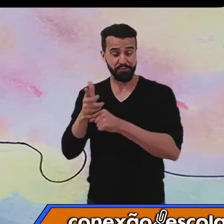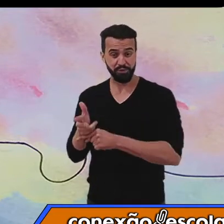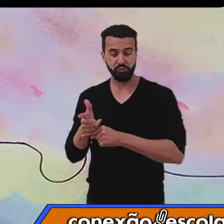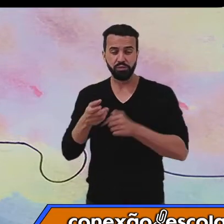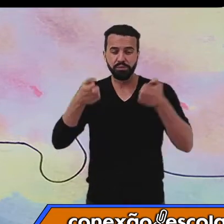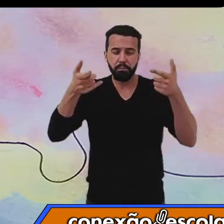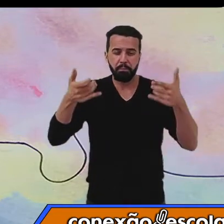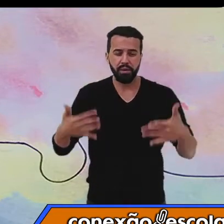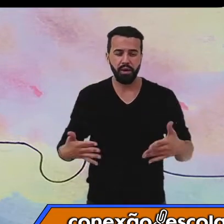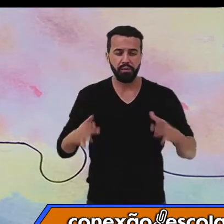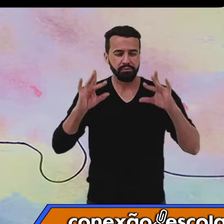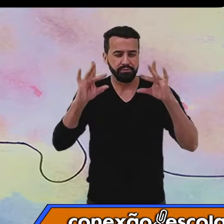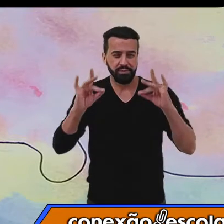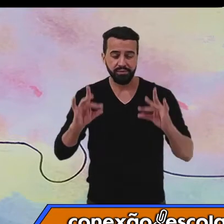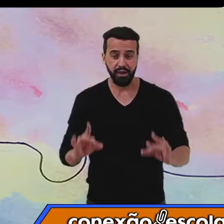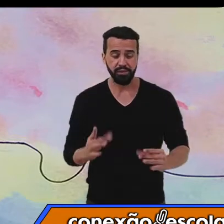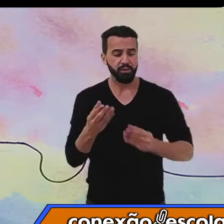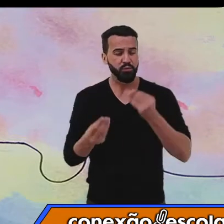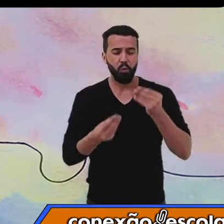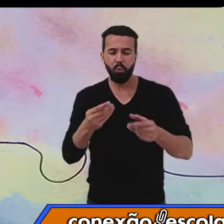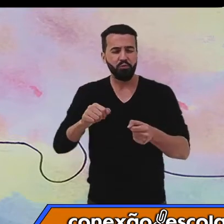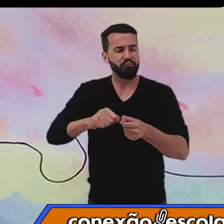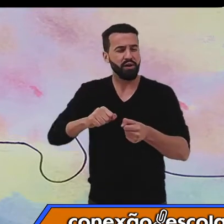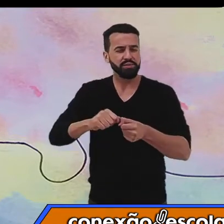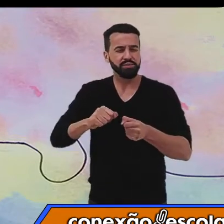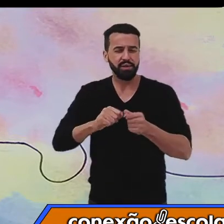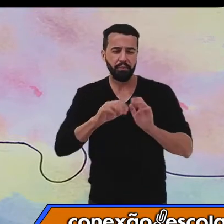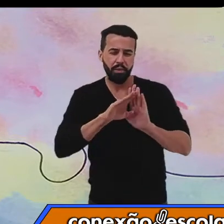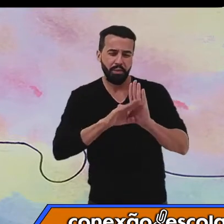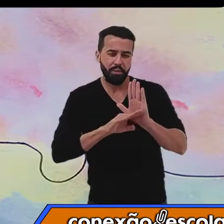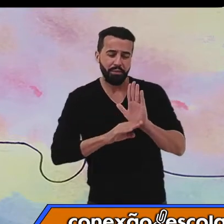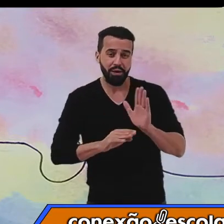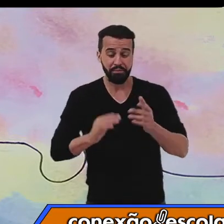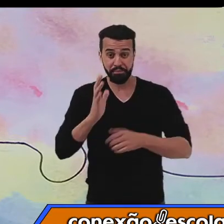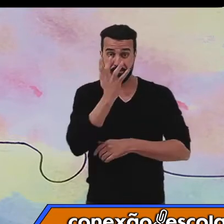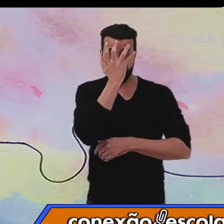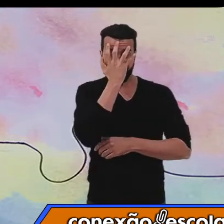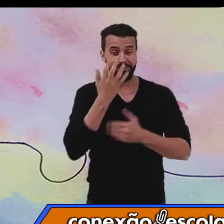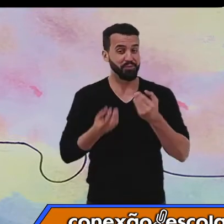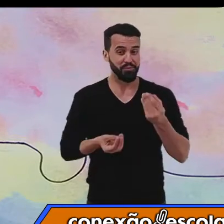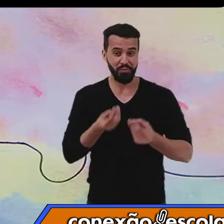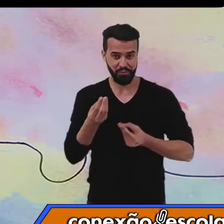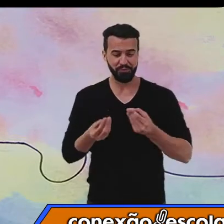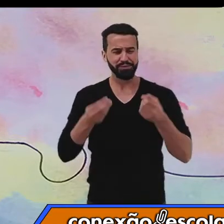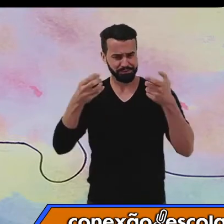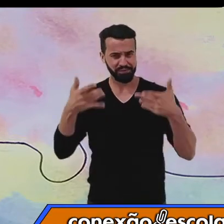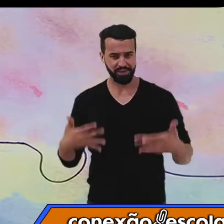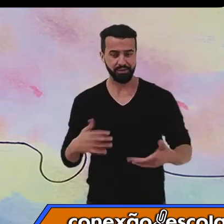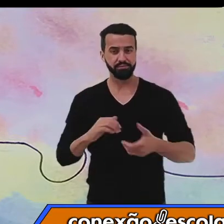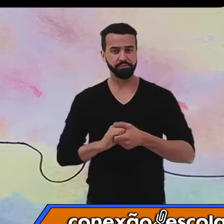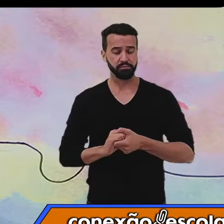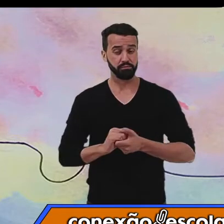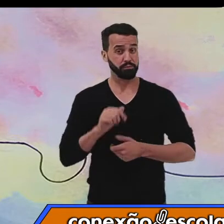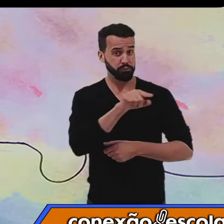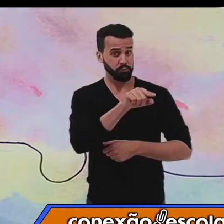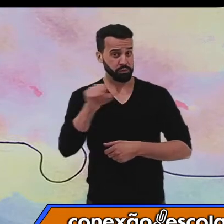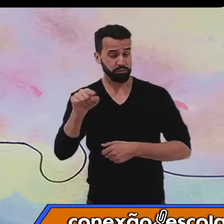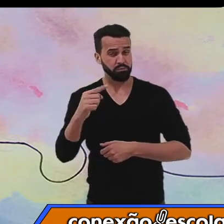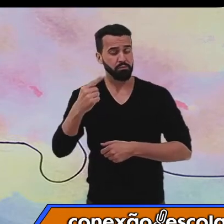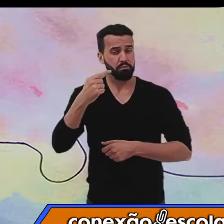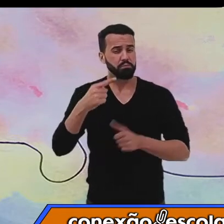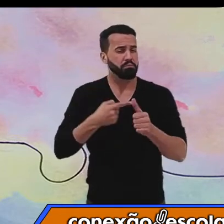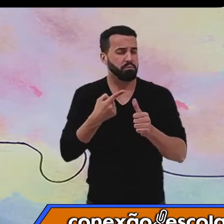o passo a passo para a confecção de uma máscara. Antes, quero que você pense: que personagem você irá